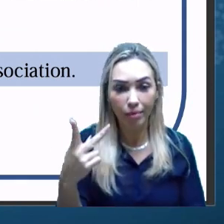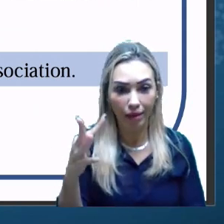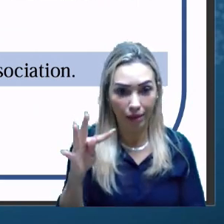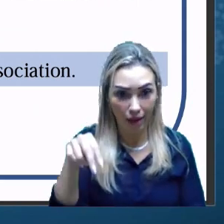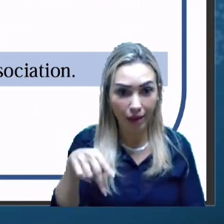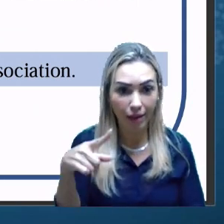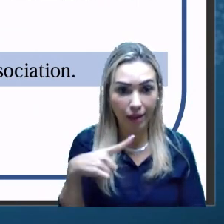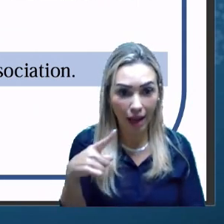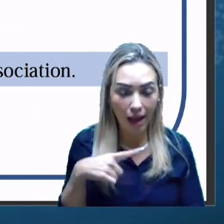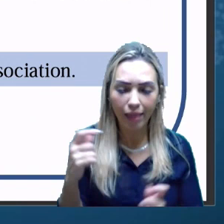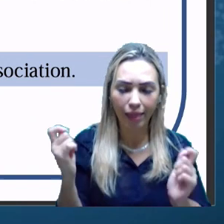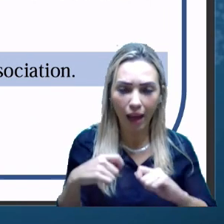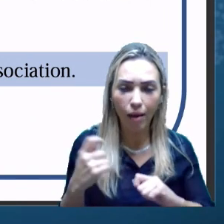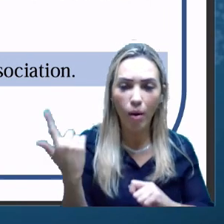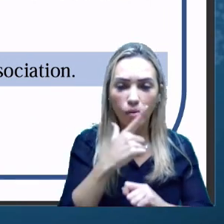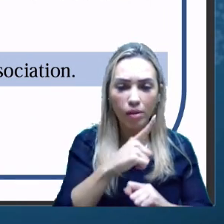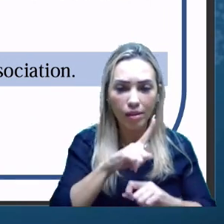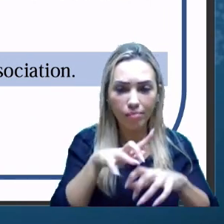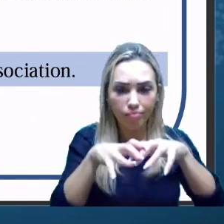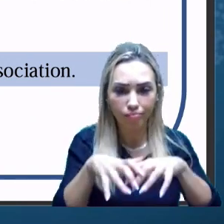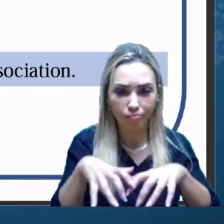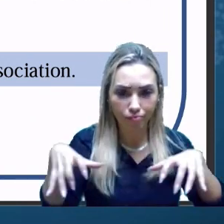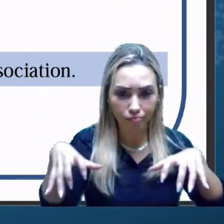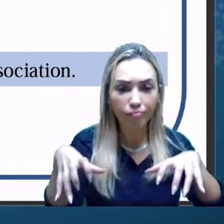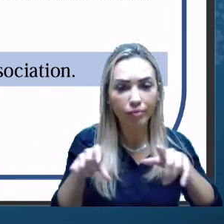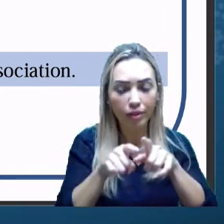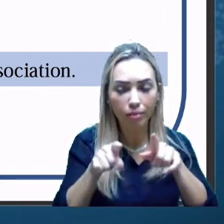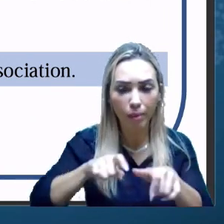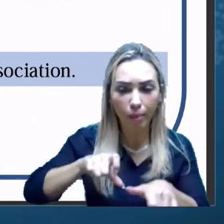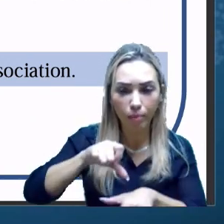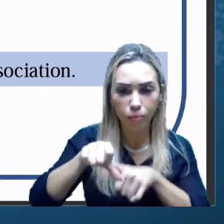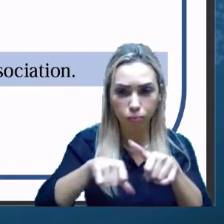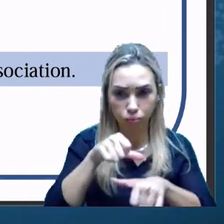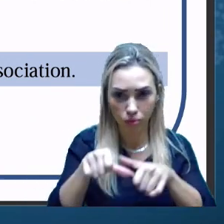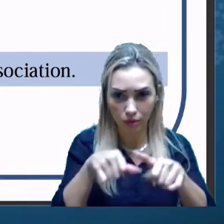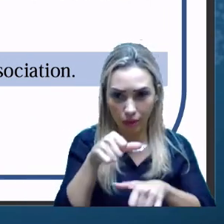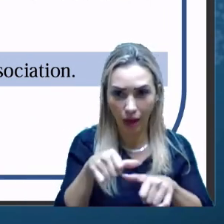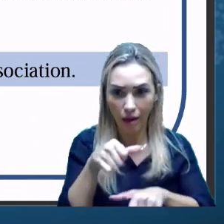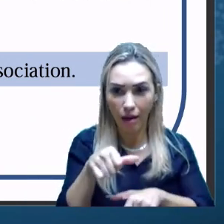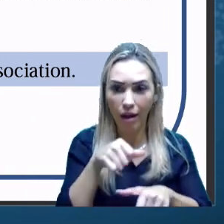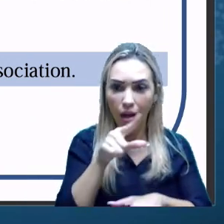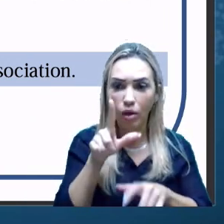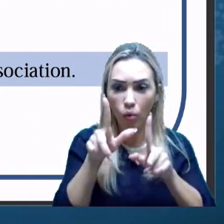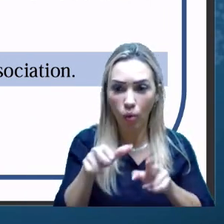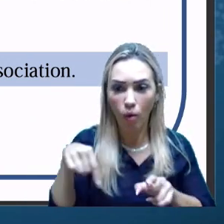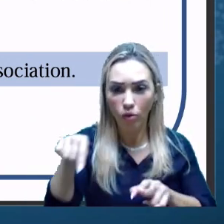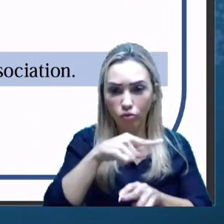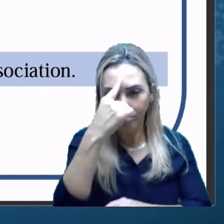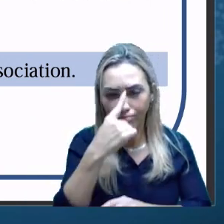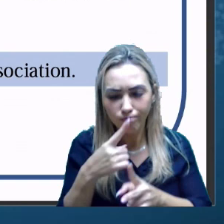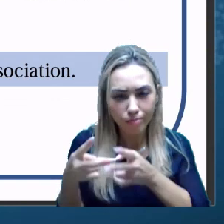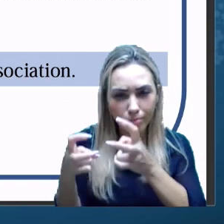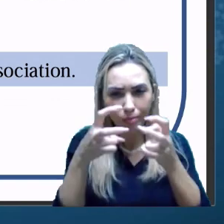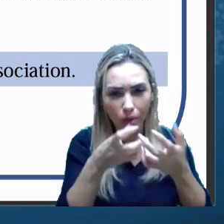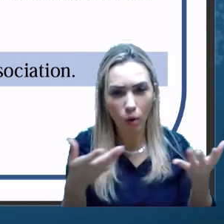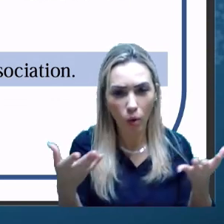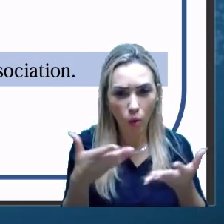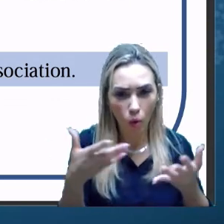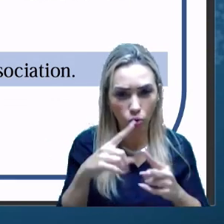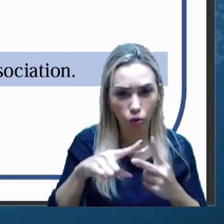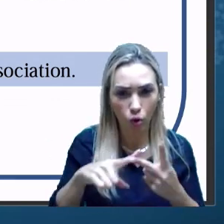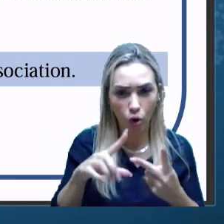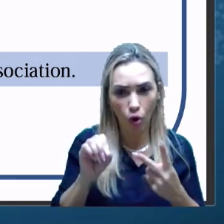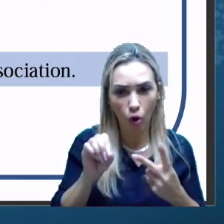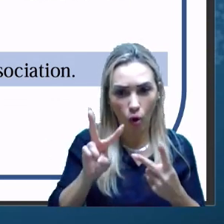de fazer essa dissociação e desnaturar, com o mesmo perfil que nós estamos observando aqui a proteína de nucleocapsídeo SARS-CoV-2. Dessa forma, a